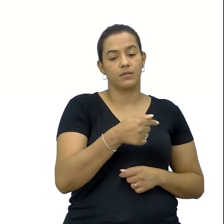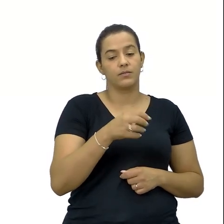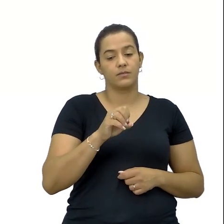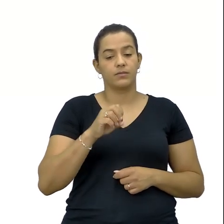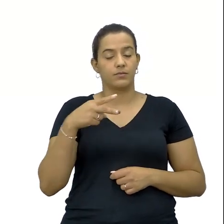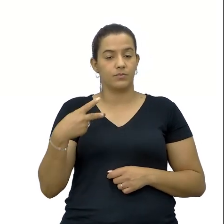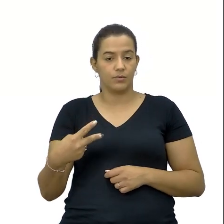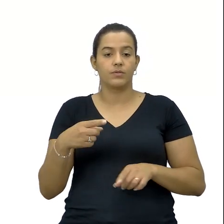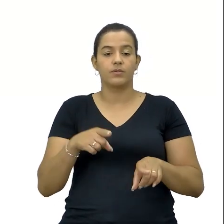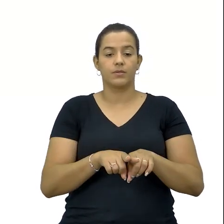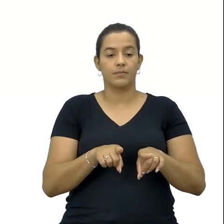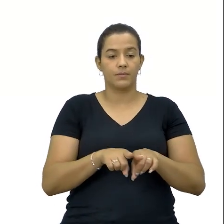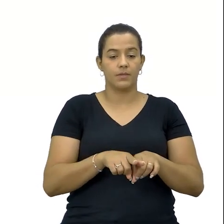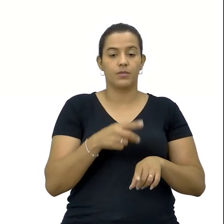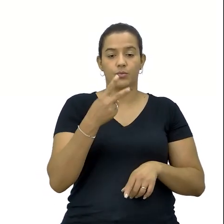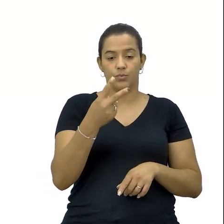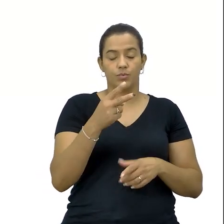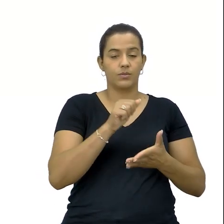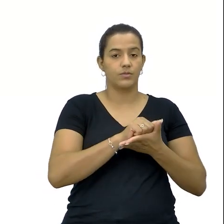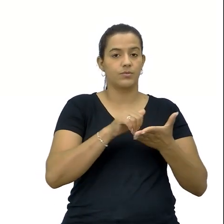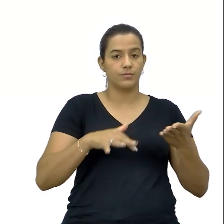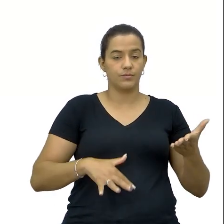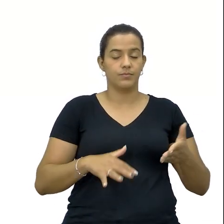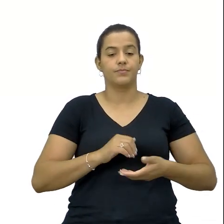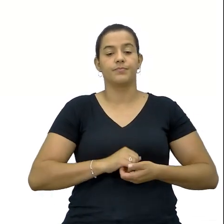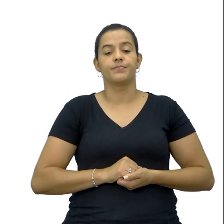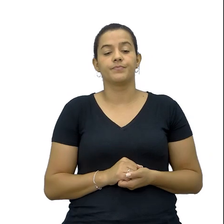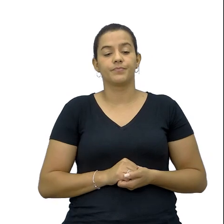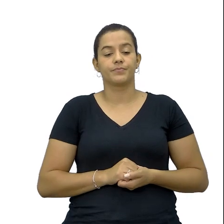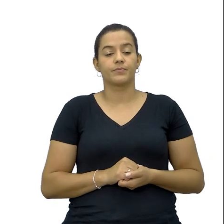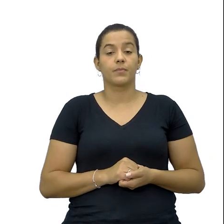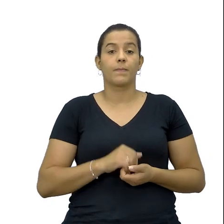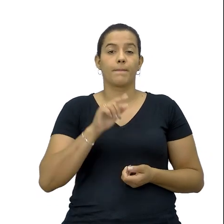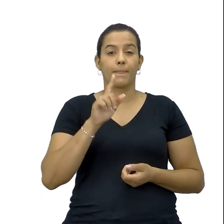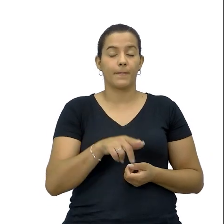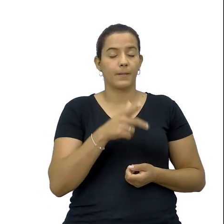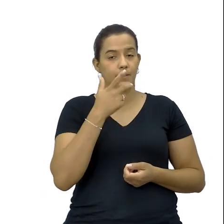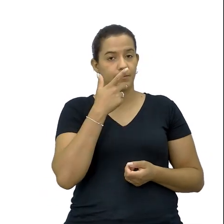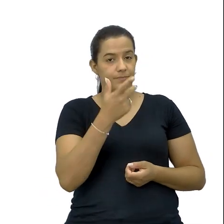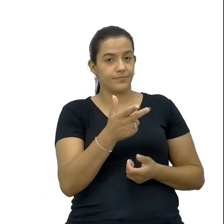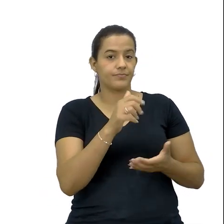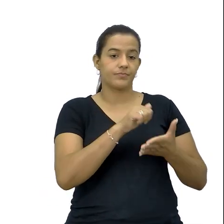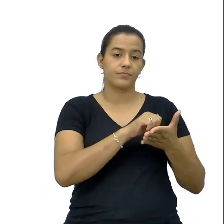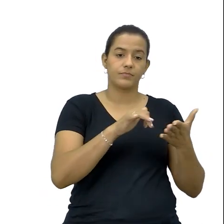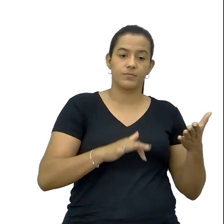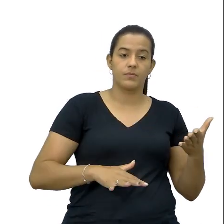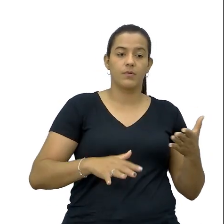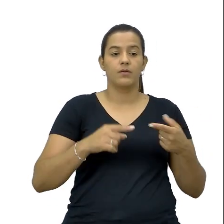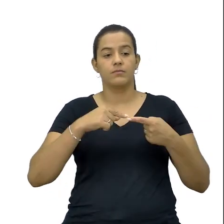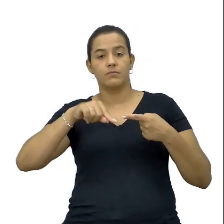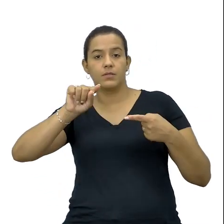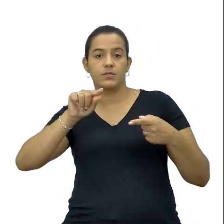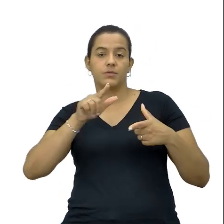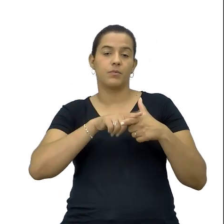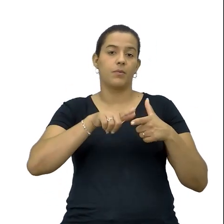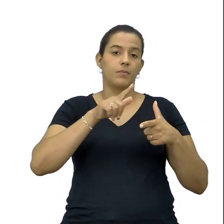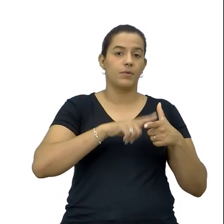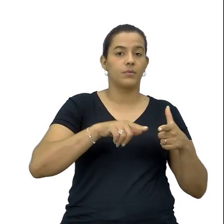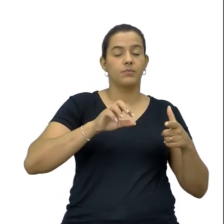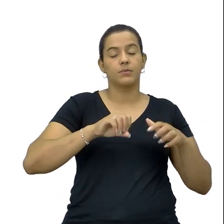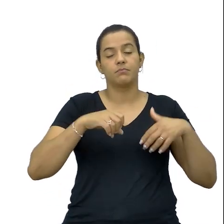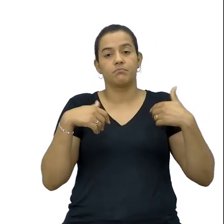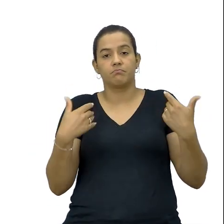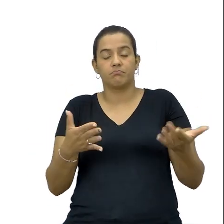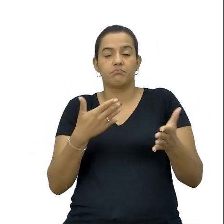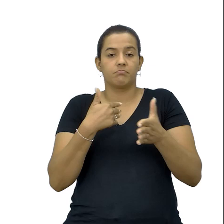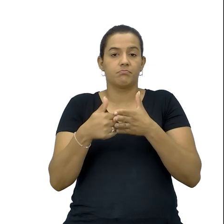702, duas atividades, né? Uns chamam de atividades, uns chamam de item, uns chamam de problema, uns chamam de questão, mas